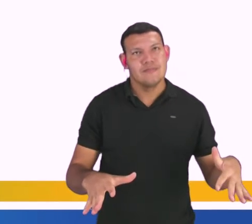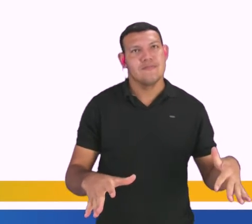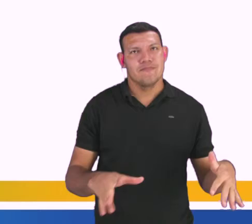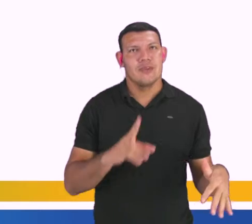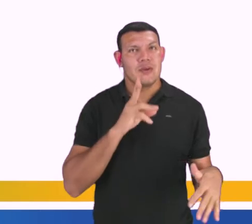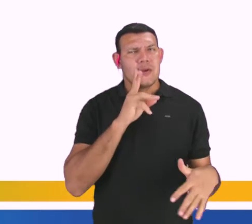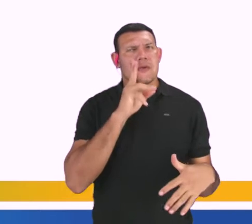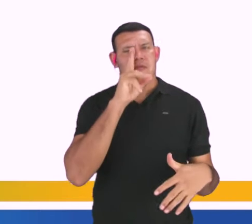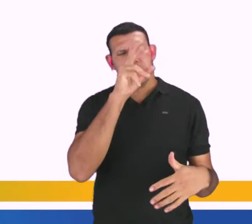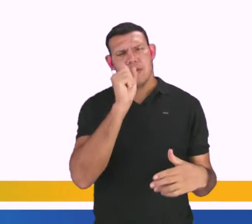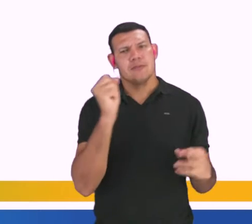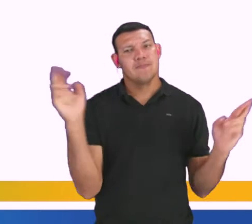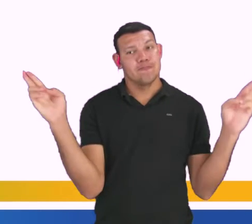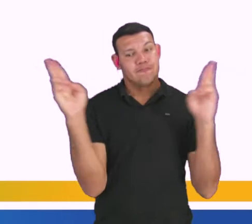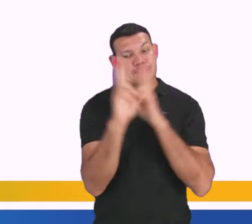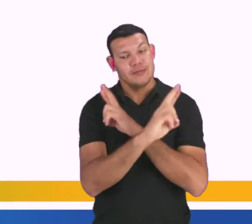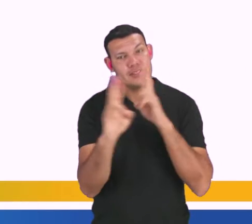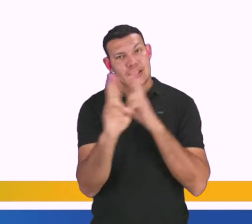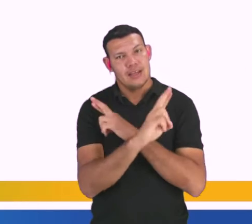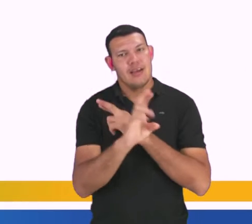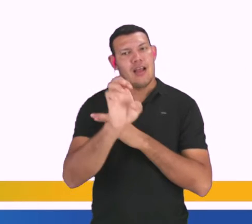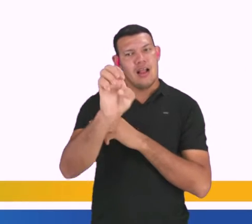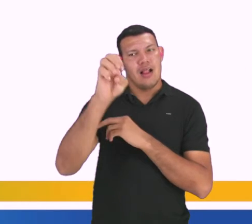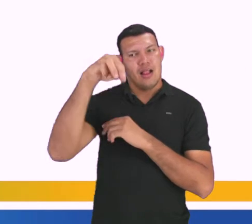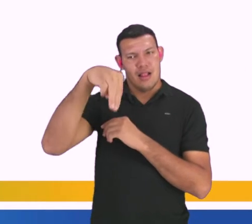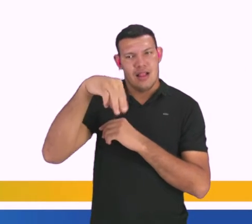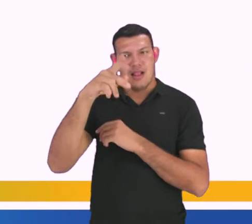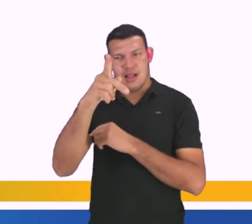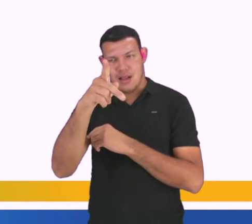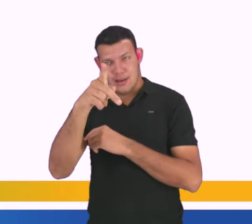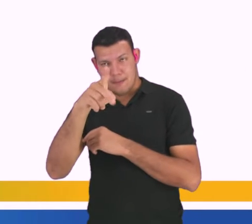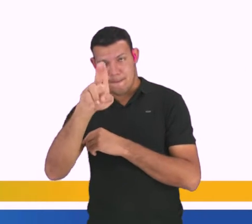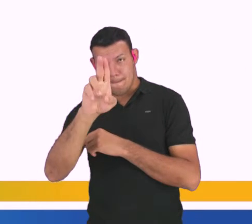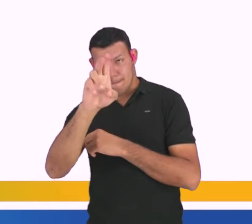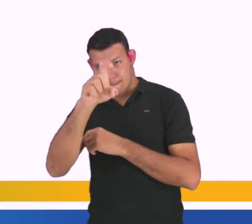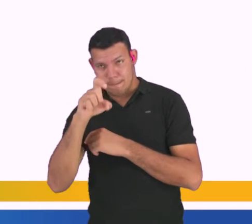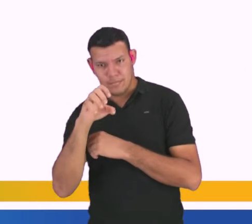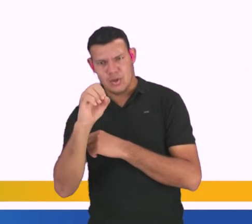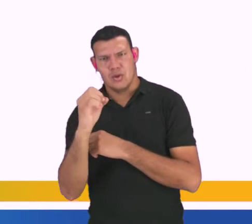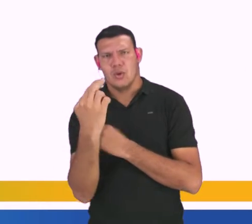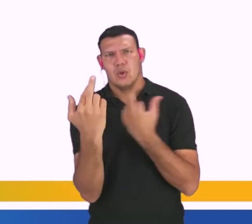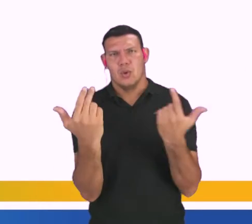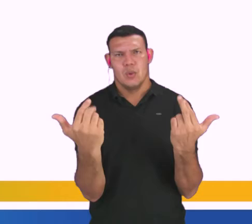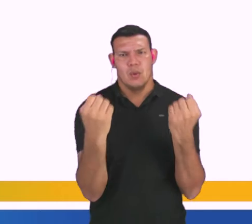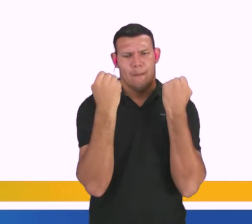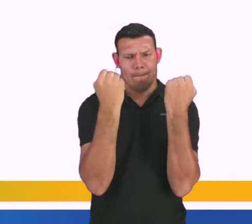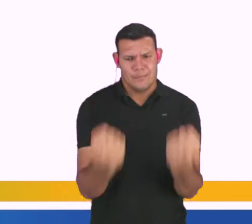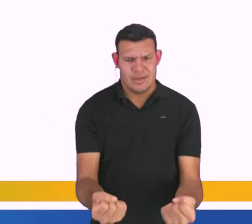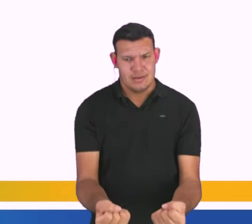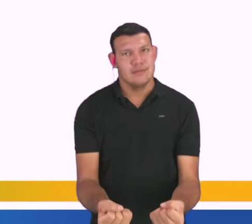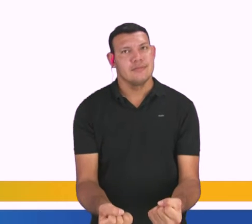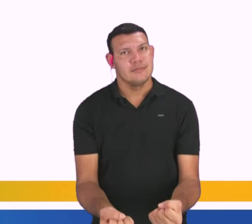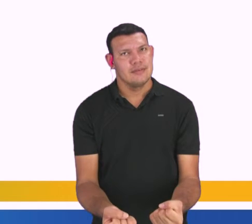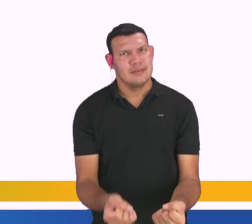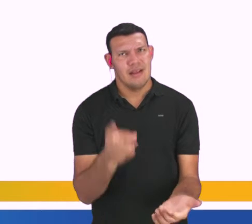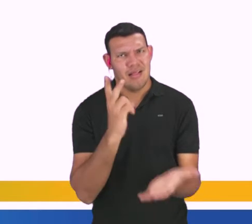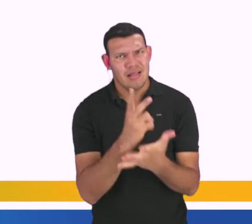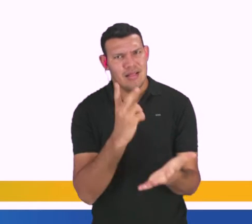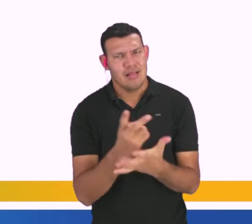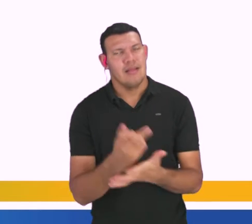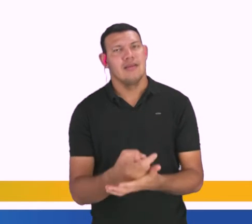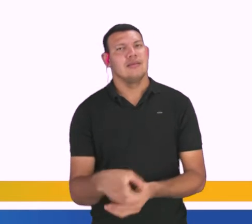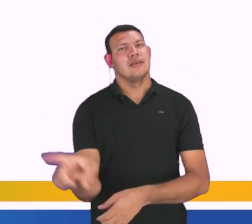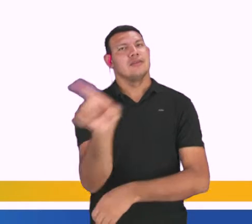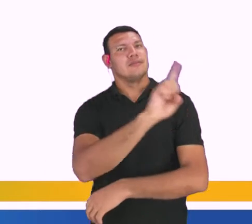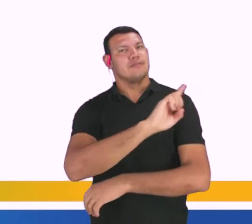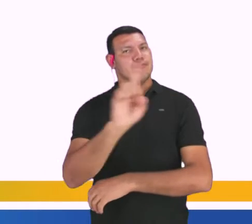peso, as pessoas costumam relacionar o empuxo, essa força de empuxo, com o peso. Se ela é igual, então quer dizer que o empuxo existe